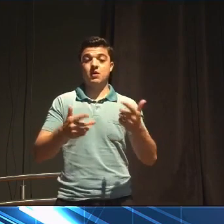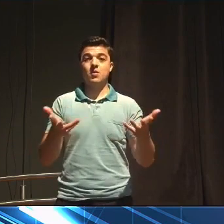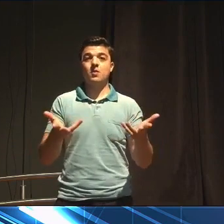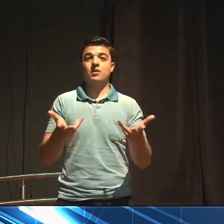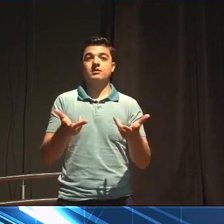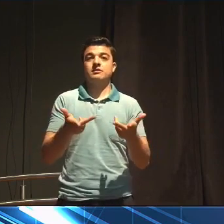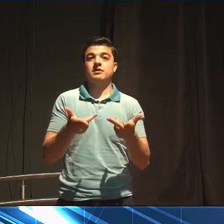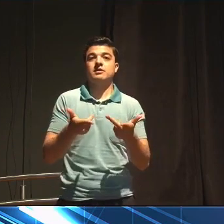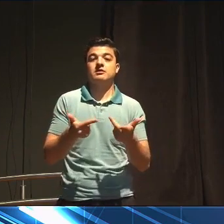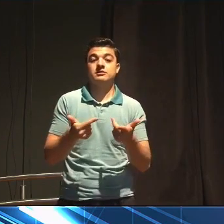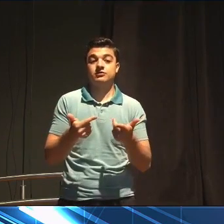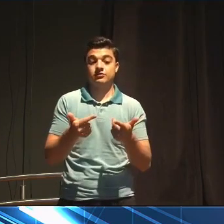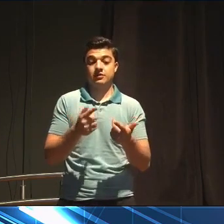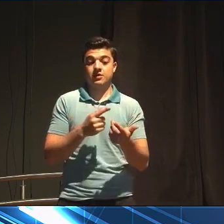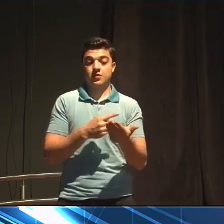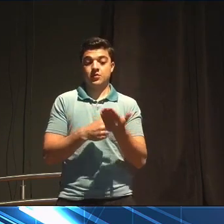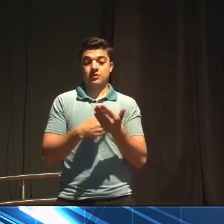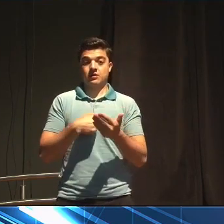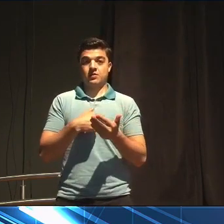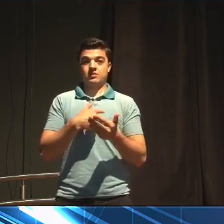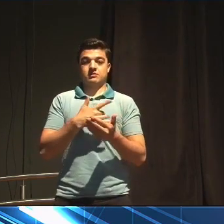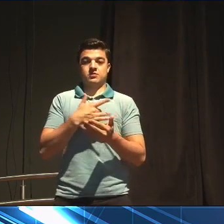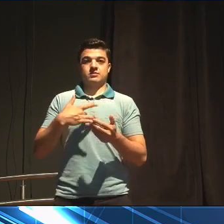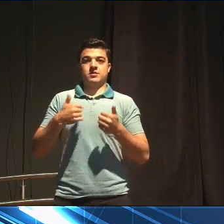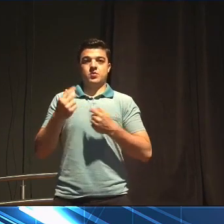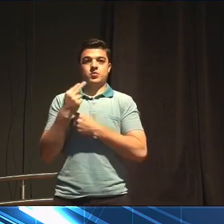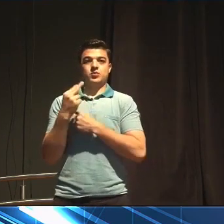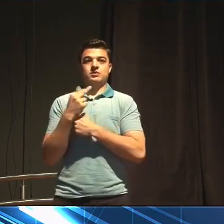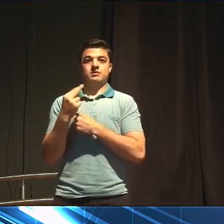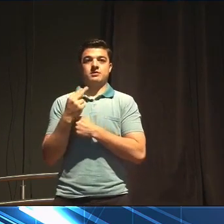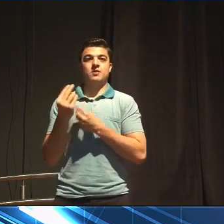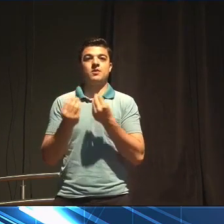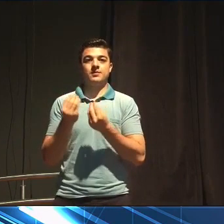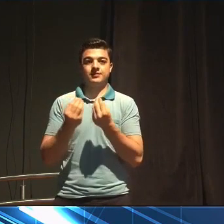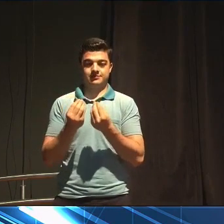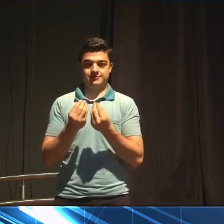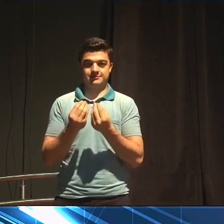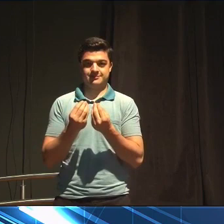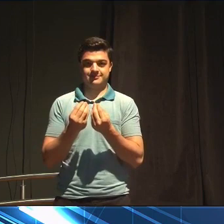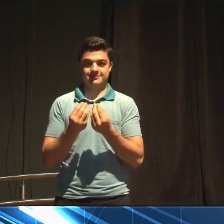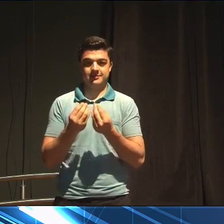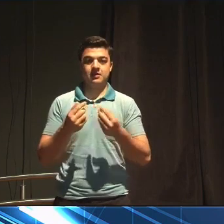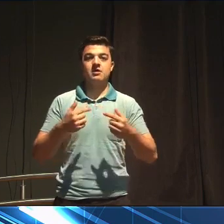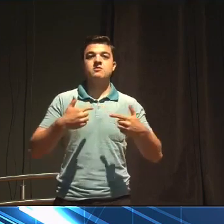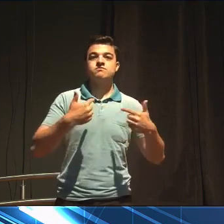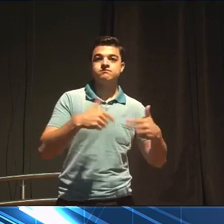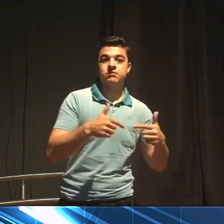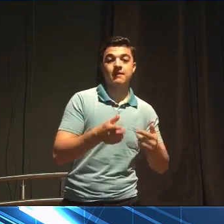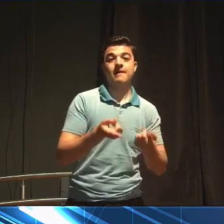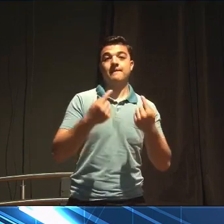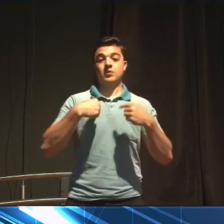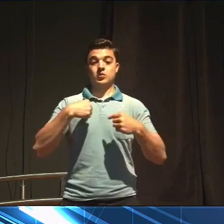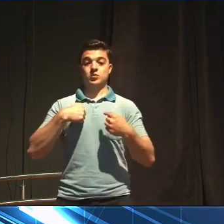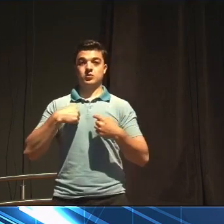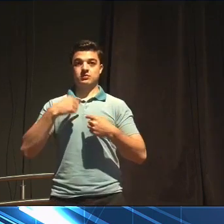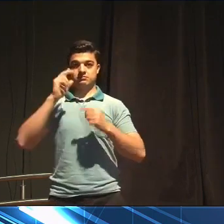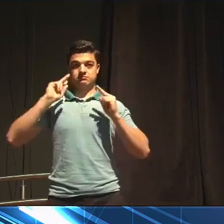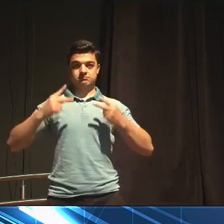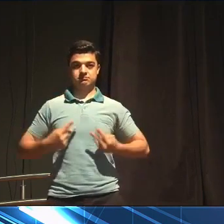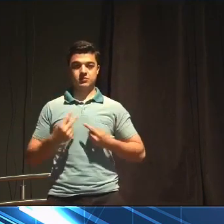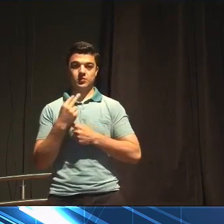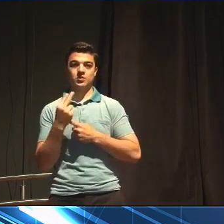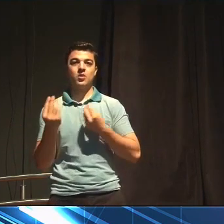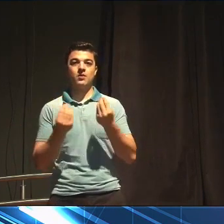qualidade de vida das pessoas que estão numa linha de produção, sem ter que parar o trabalho deles? Com o Omniverse a gente consegue fazer isso, a